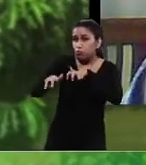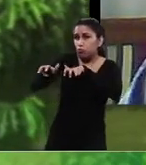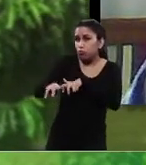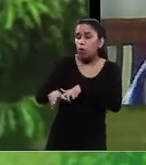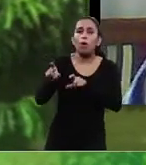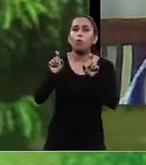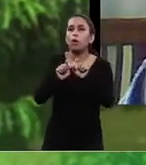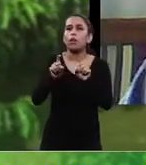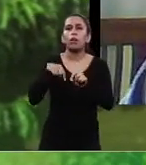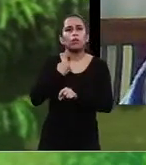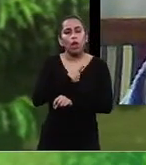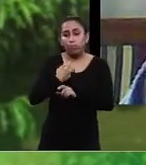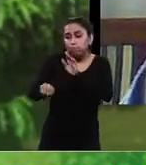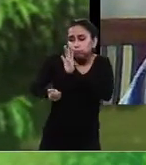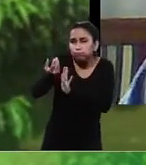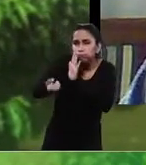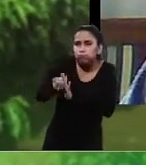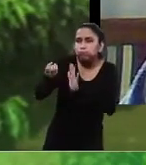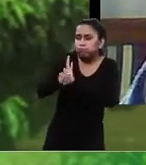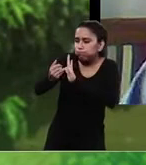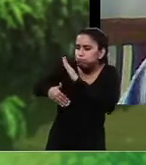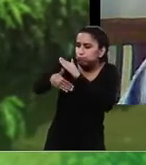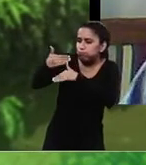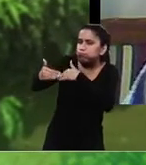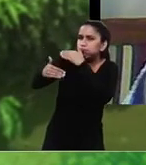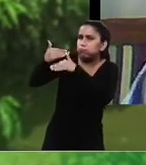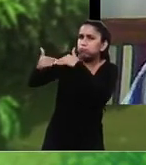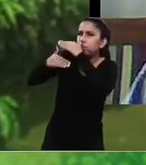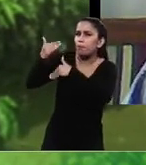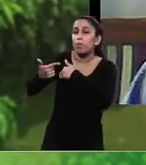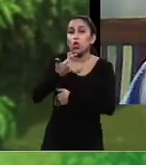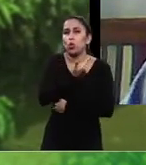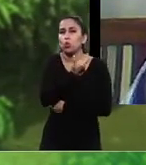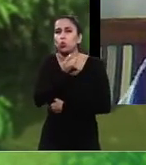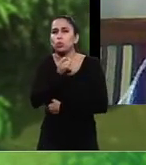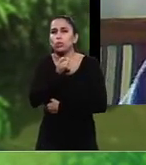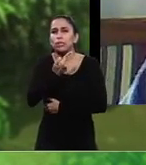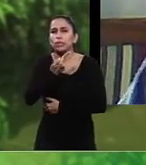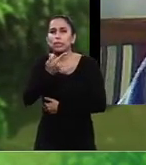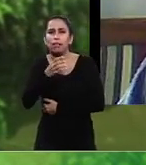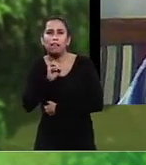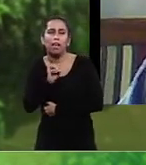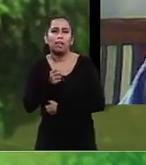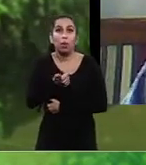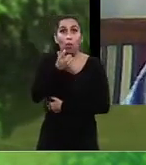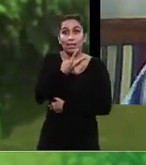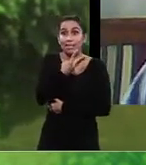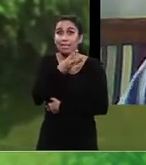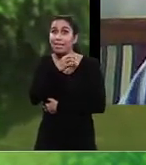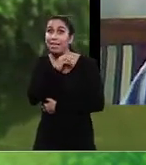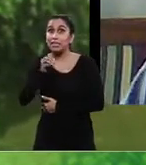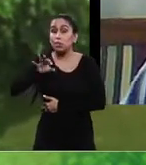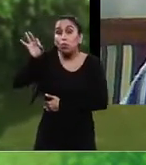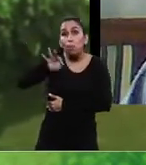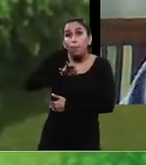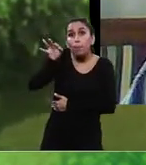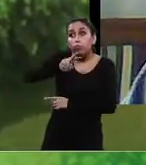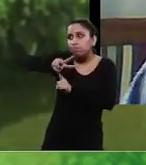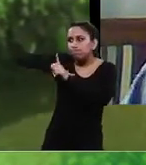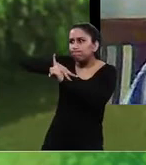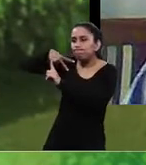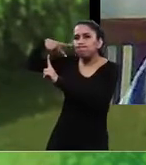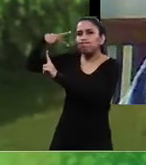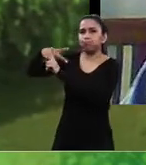gente aumentou a produtividade em cerca de 270, quase 300%, e a